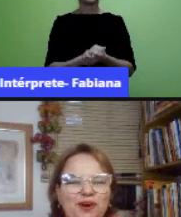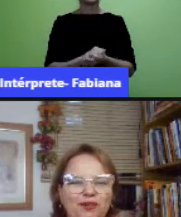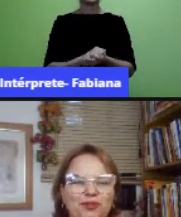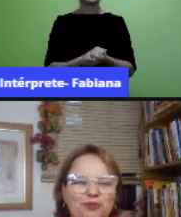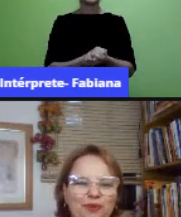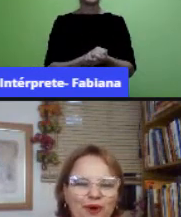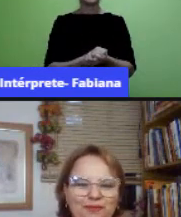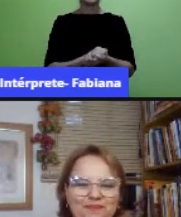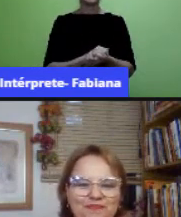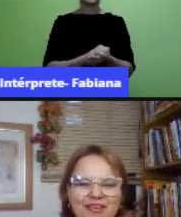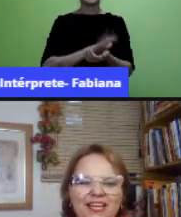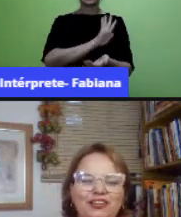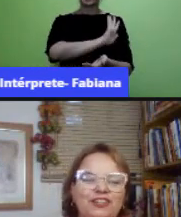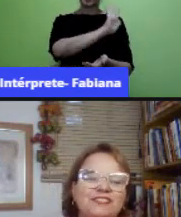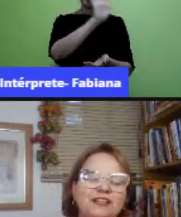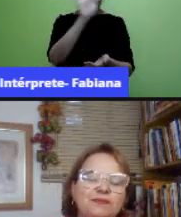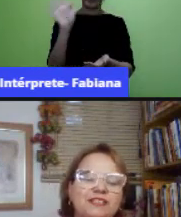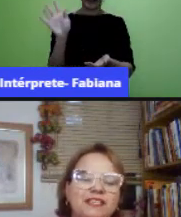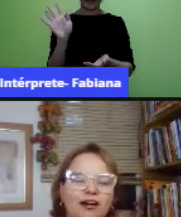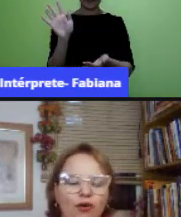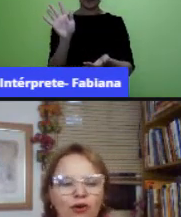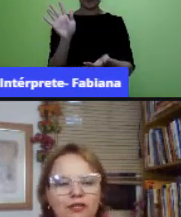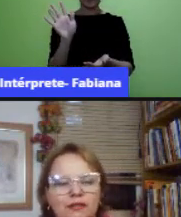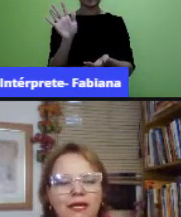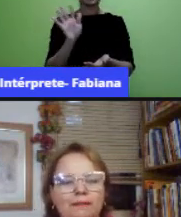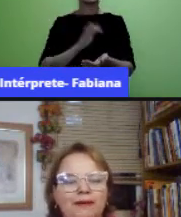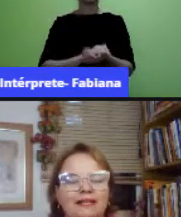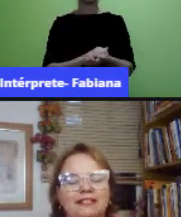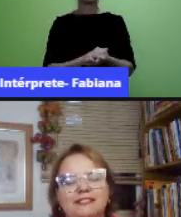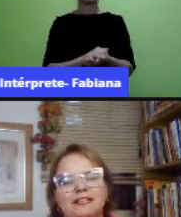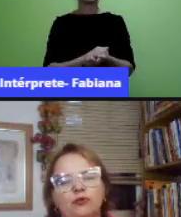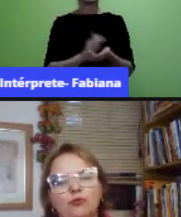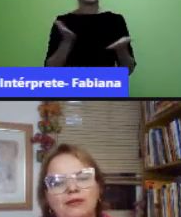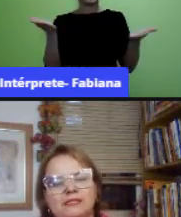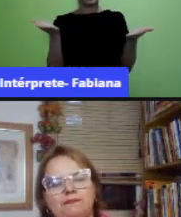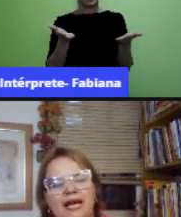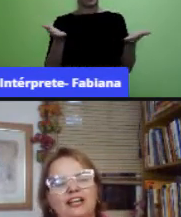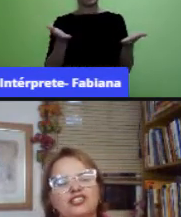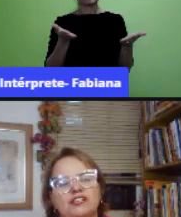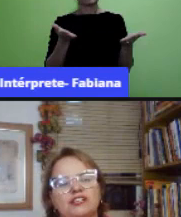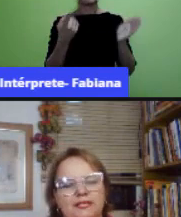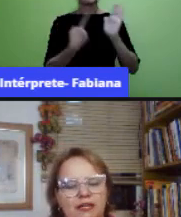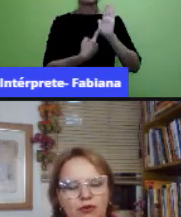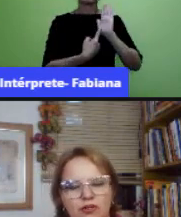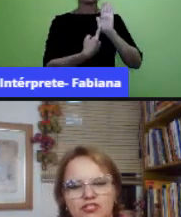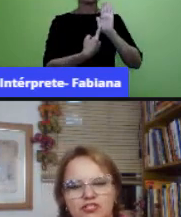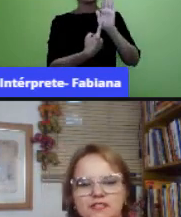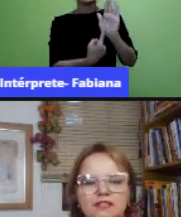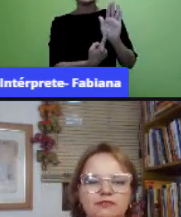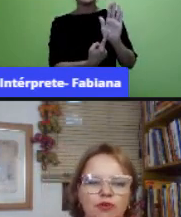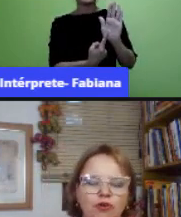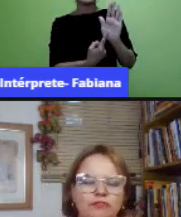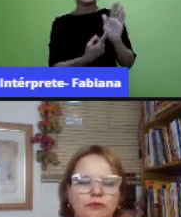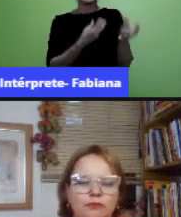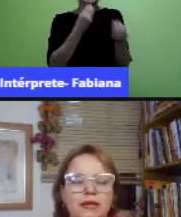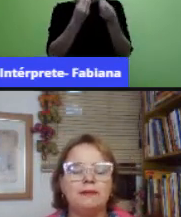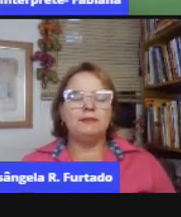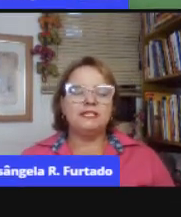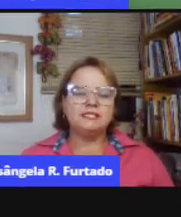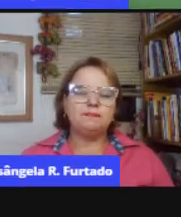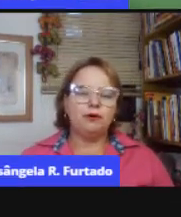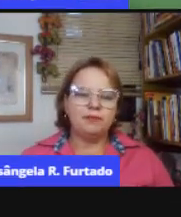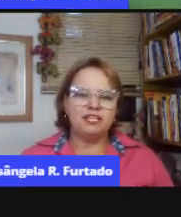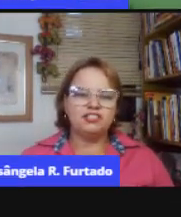Olá, pessoal, tudo bom? Nós estamos aqui agora para trazer algumas práticas pedagógicas que